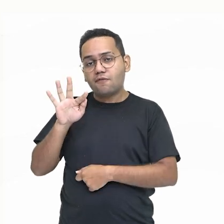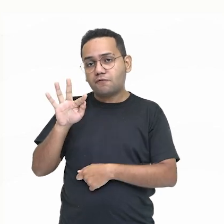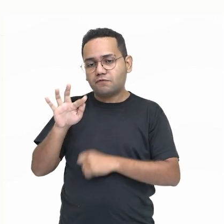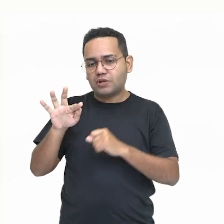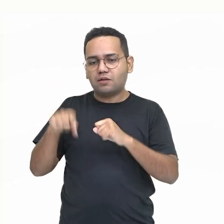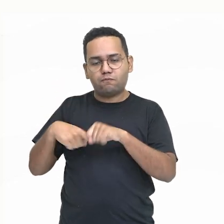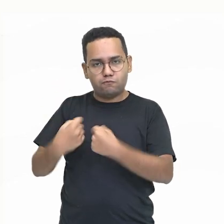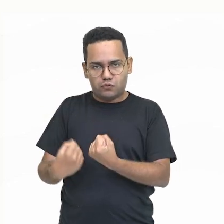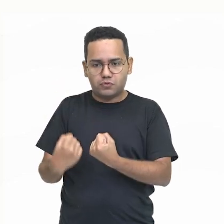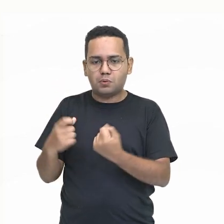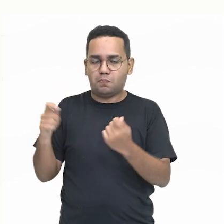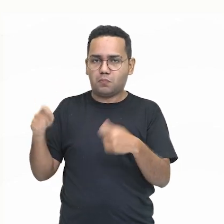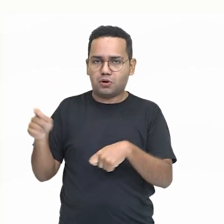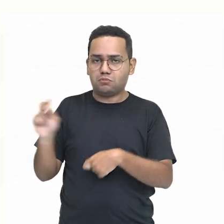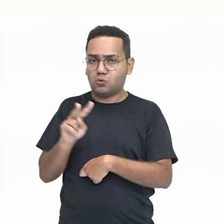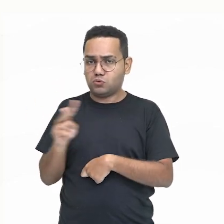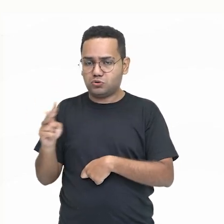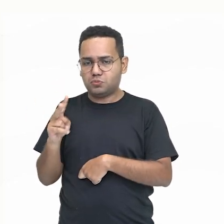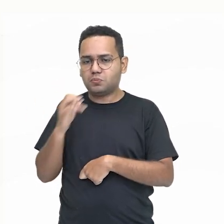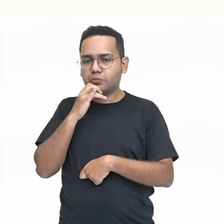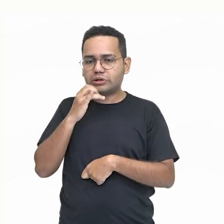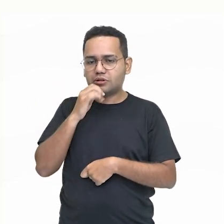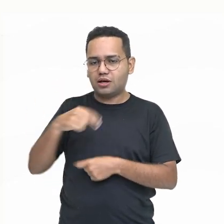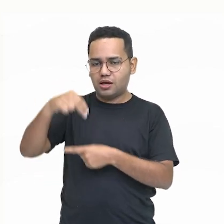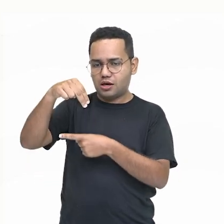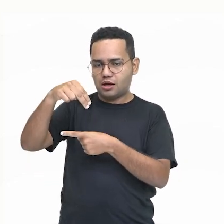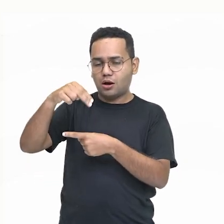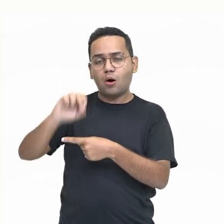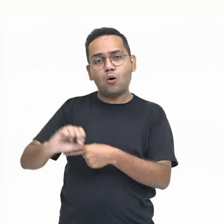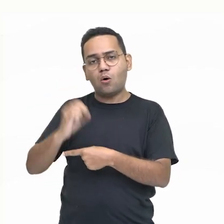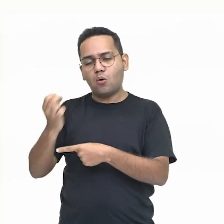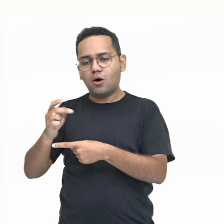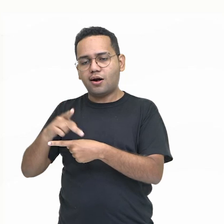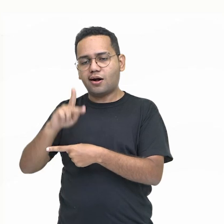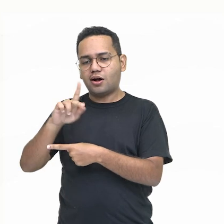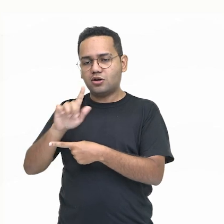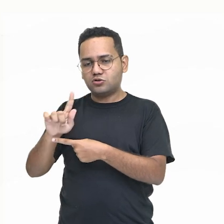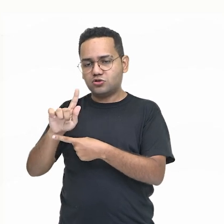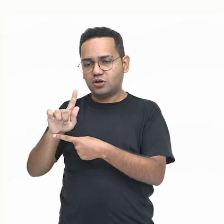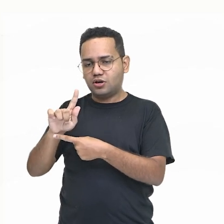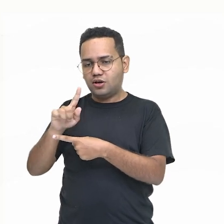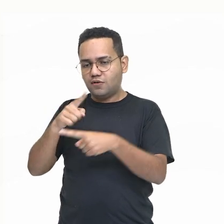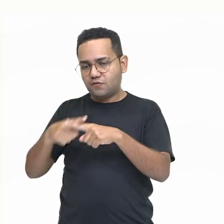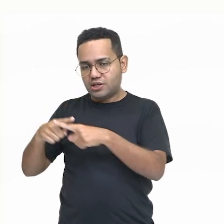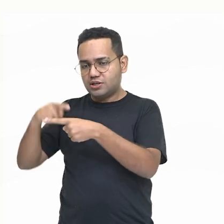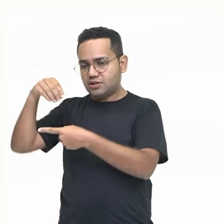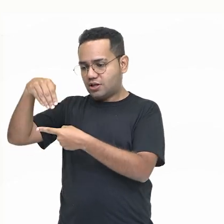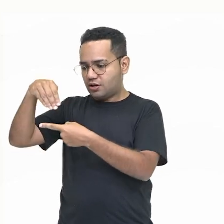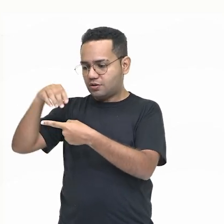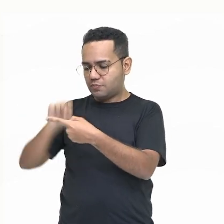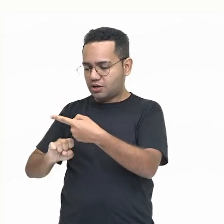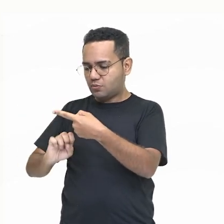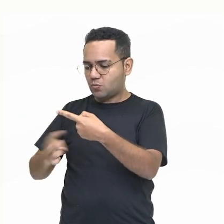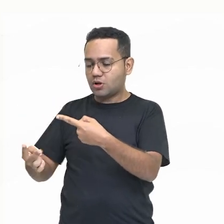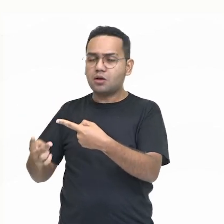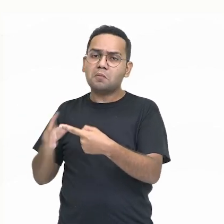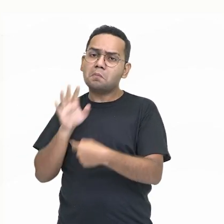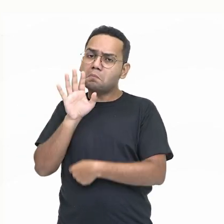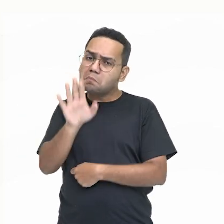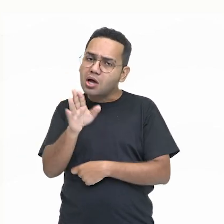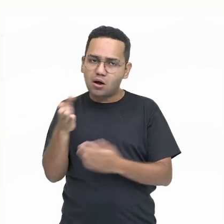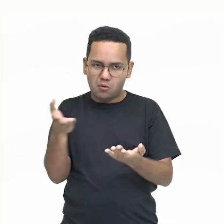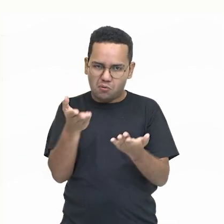pode ser em Newton ou quilograma vezes metro por segundo ao quadrado. Só que nós vamos usar